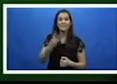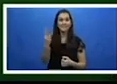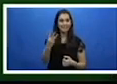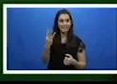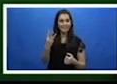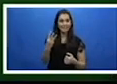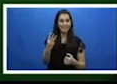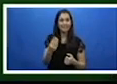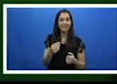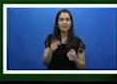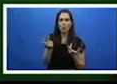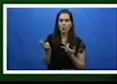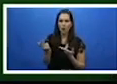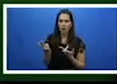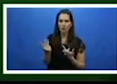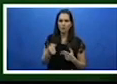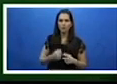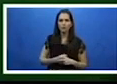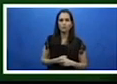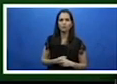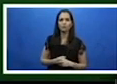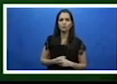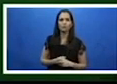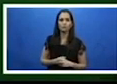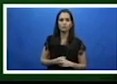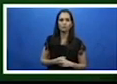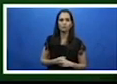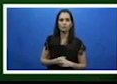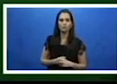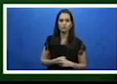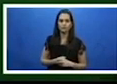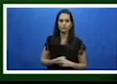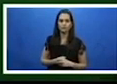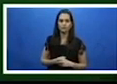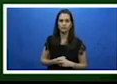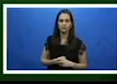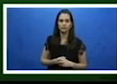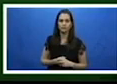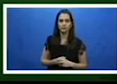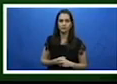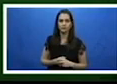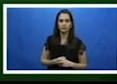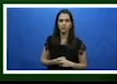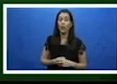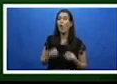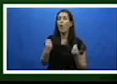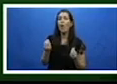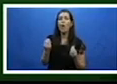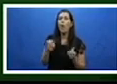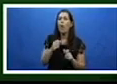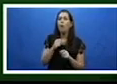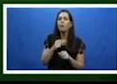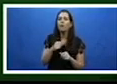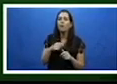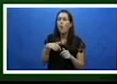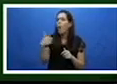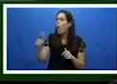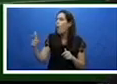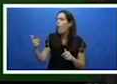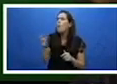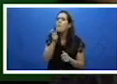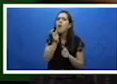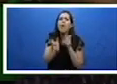partes iguais. O burro repartiu o bolo todo em 3 partes iguais. Como nós poderíamos recontar, mas com